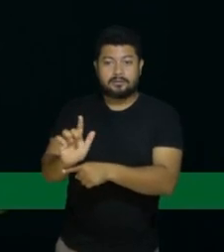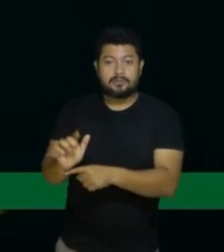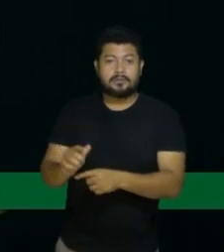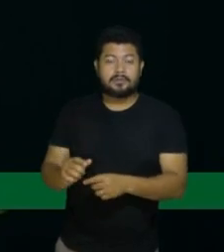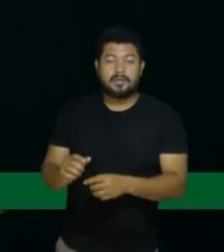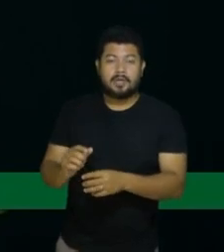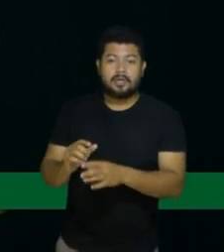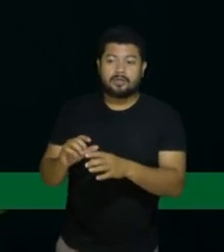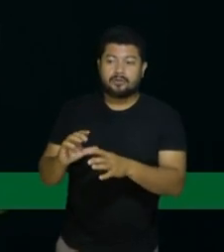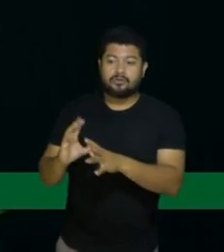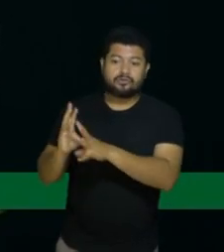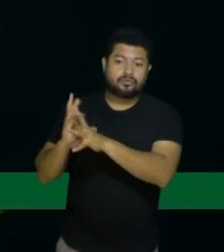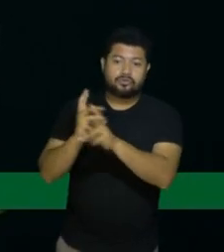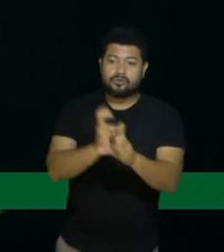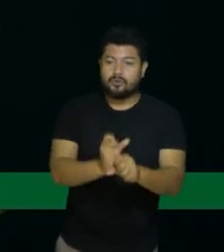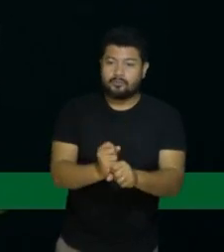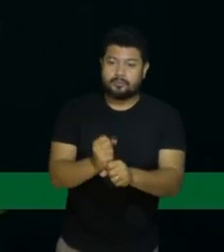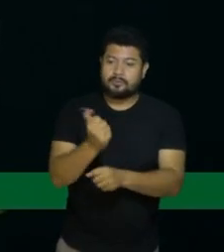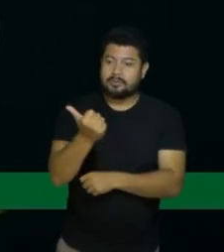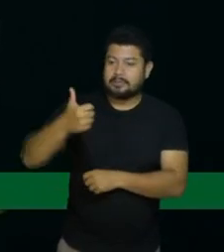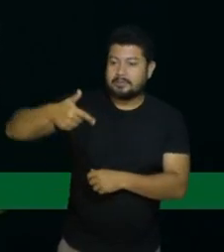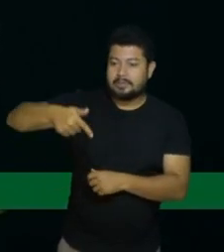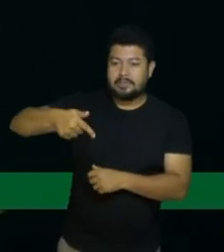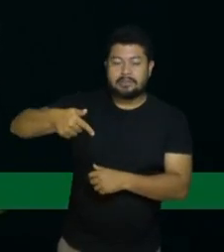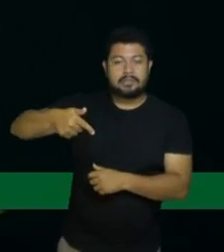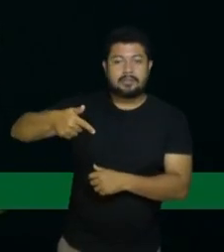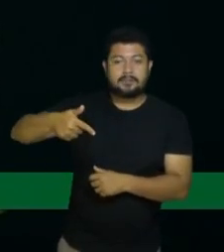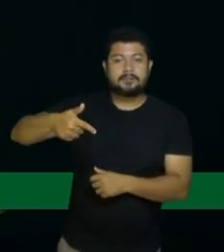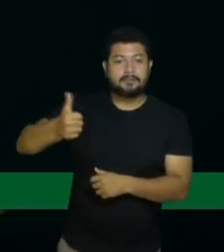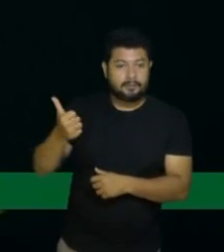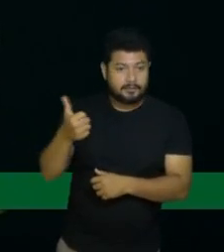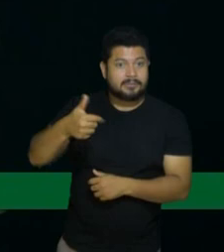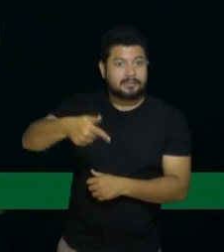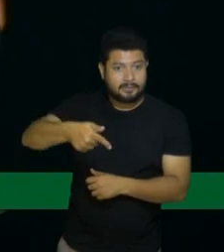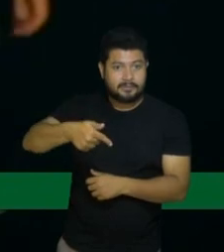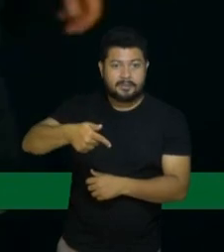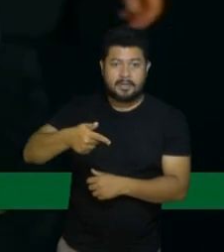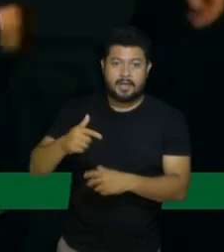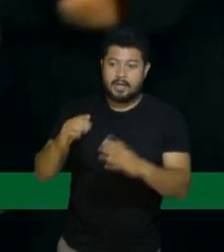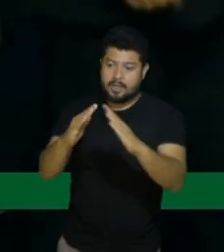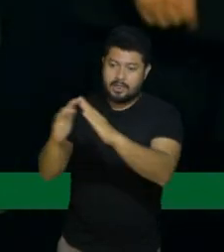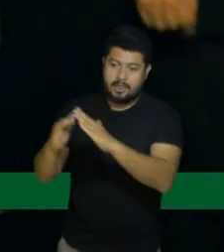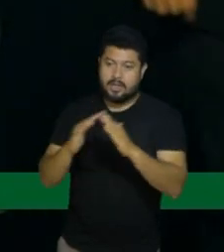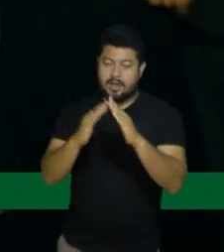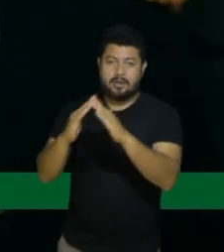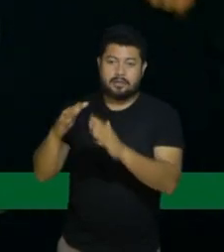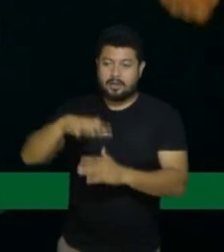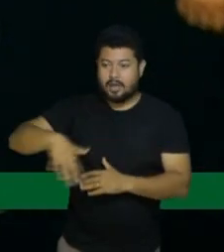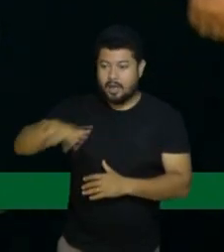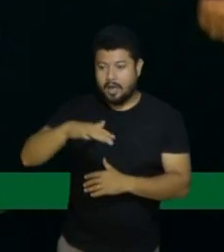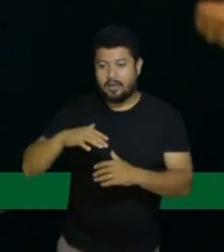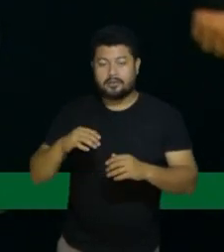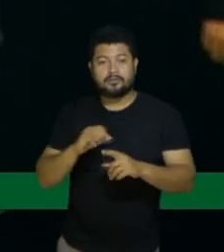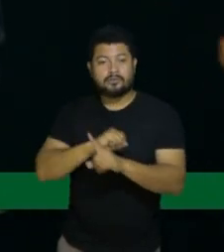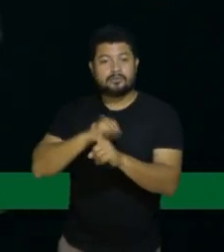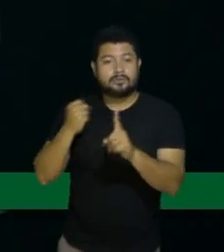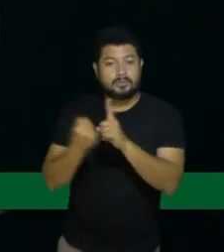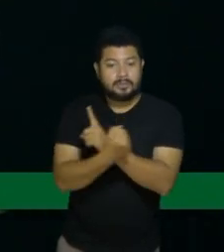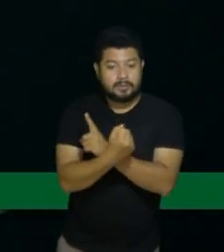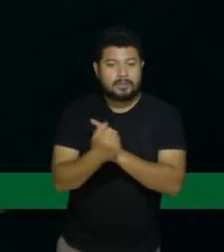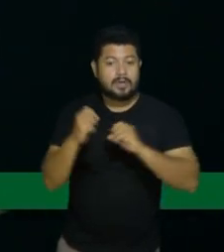que essa congregação gerencia na área social Educacional e de